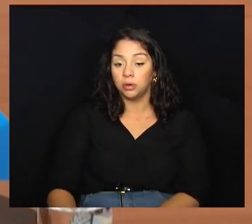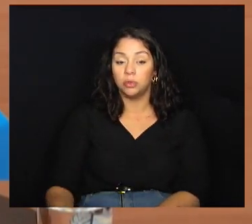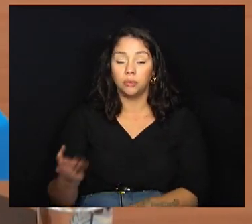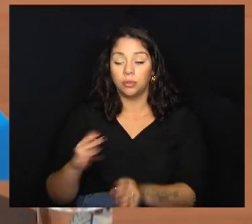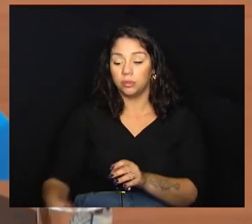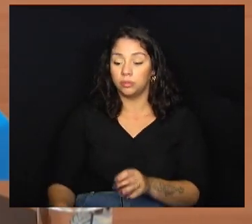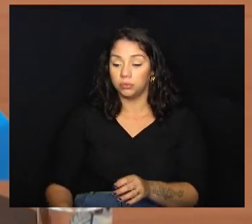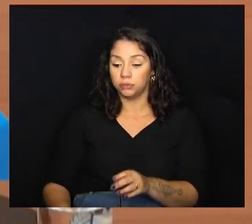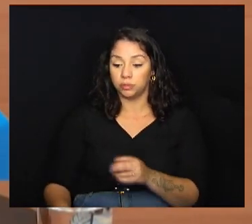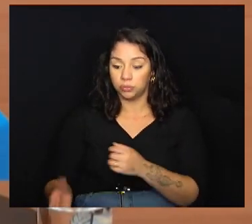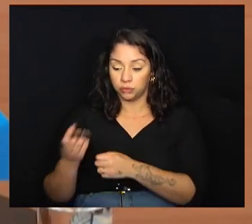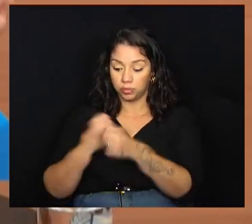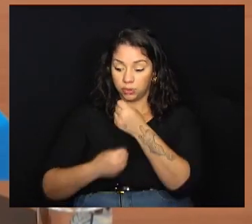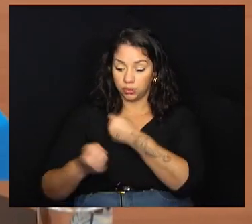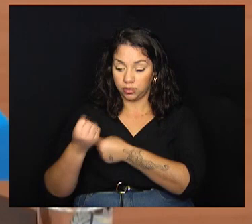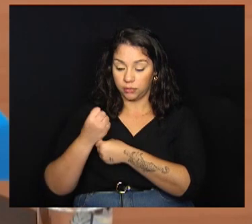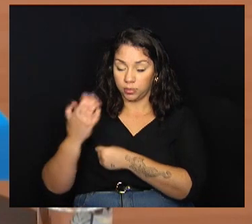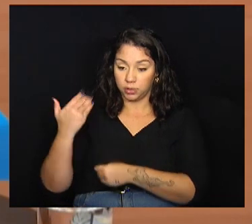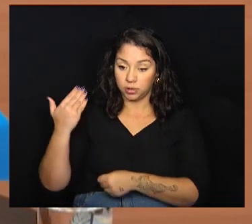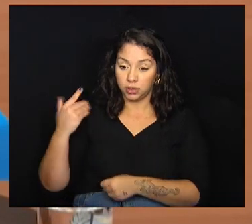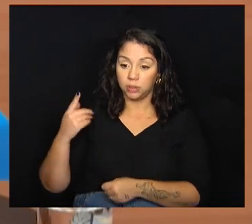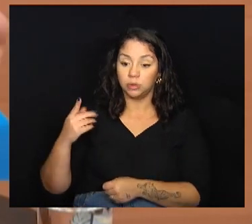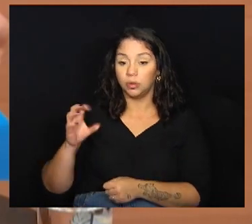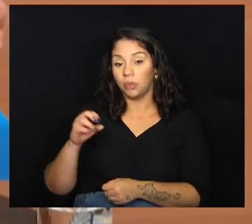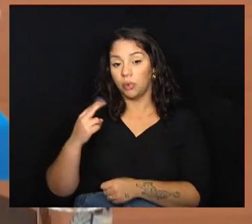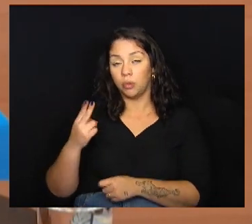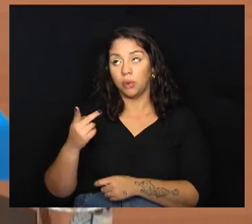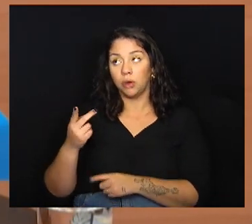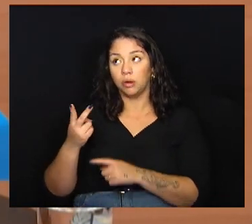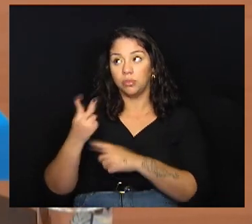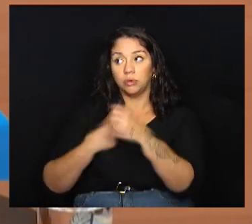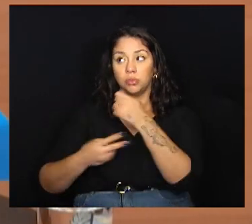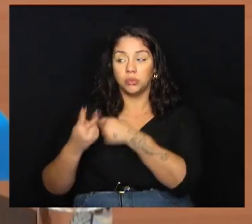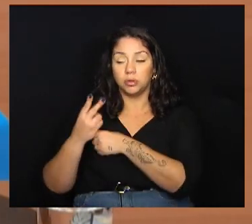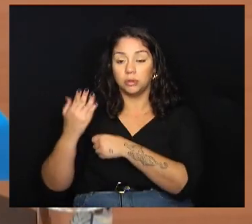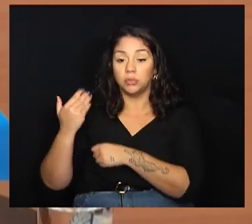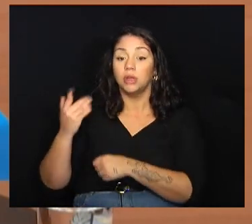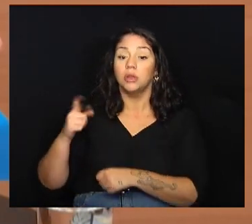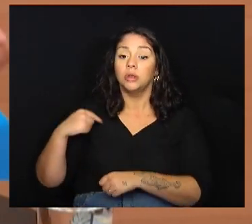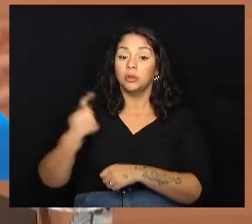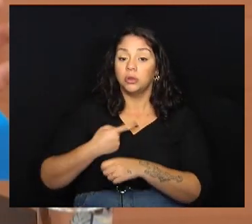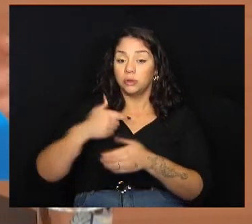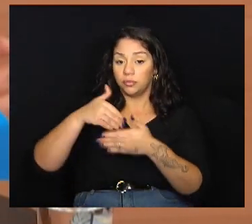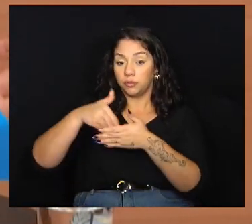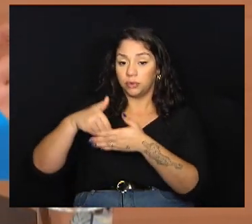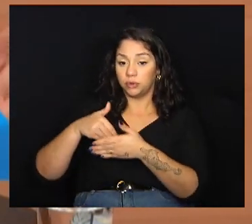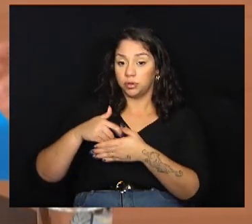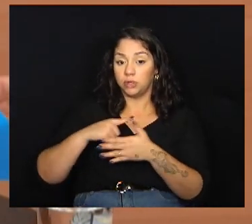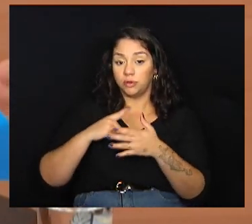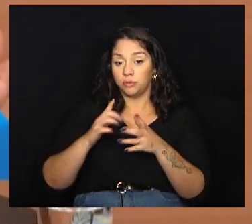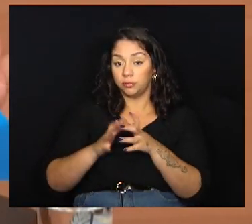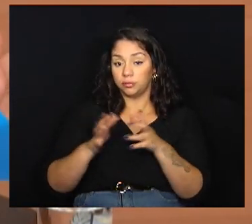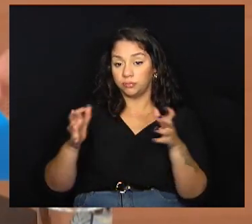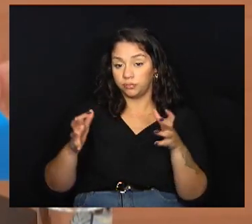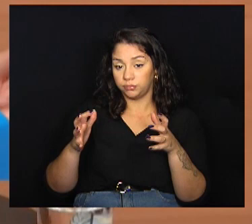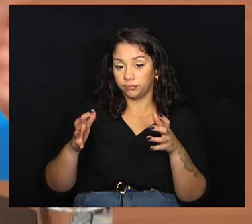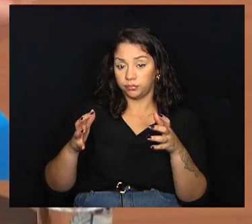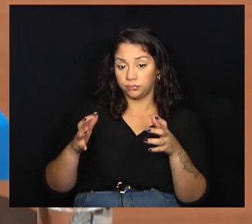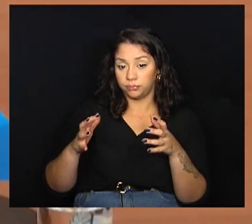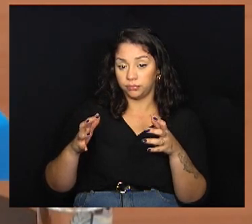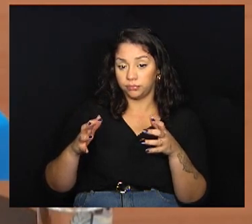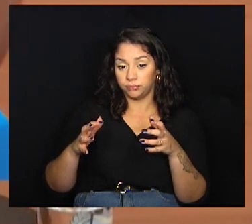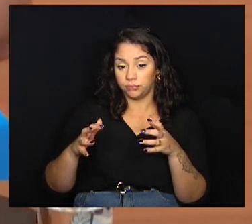passado, ou no ano retrasado, nós votamos um dispositivo que ampliou um pouco essa